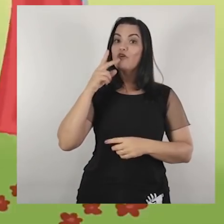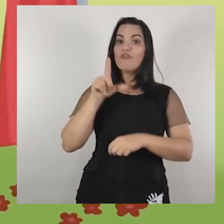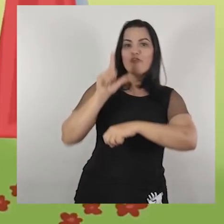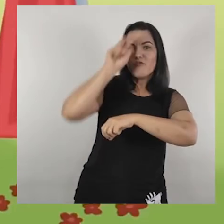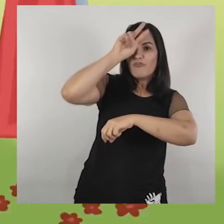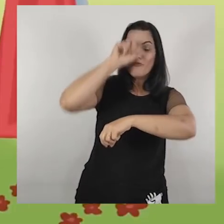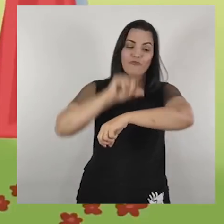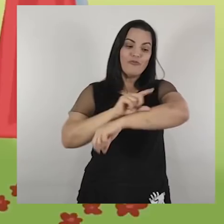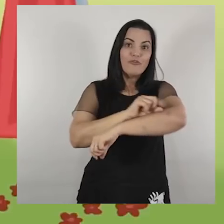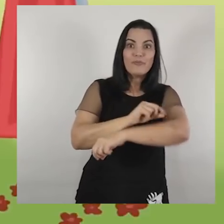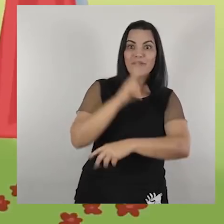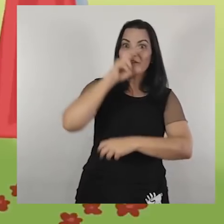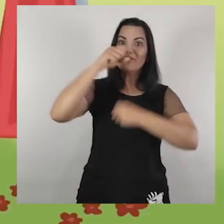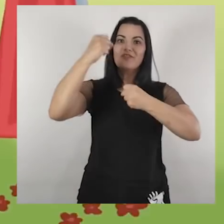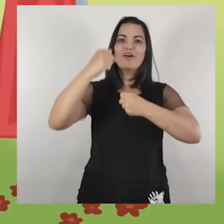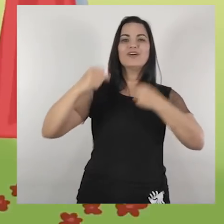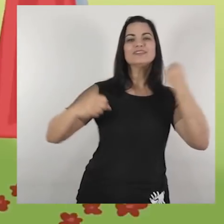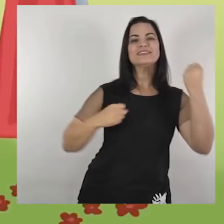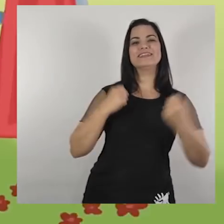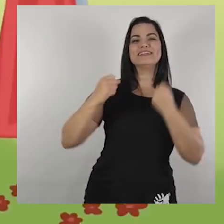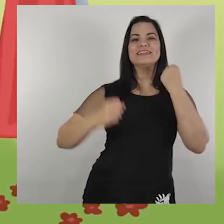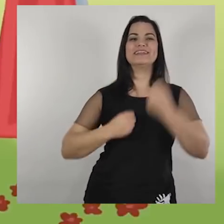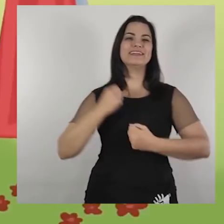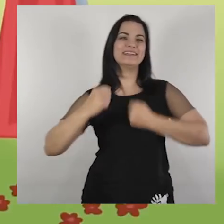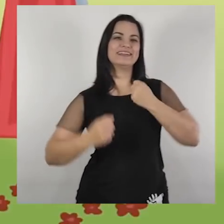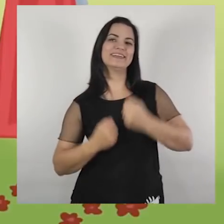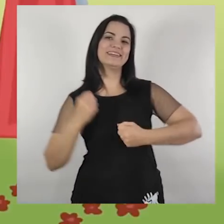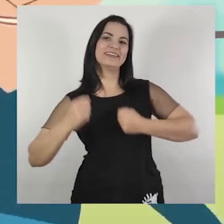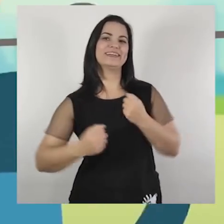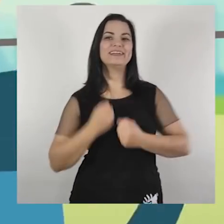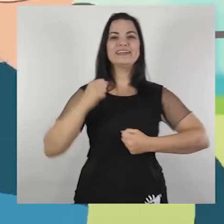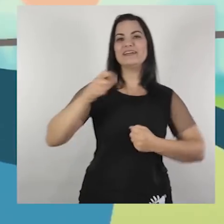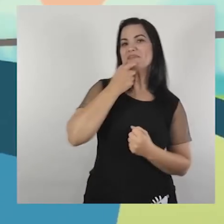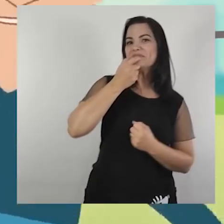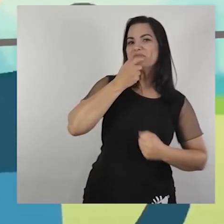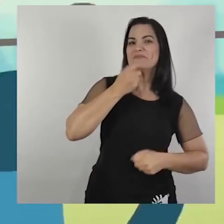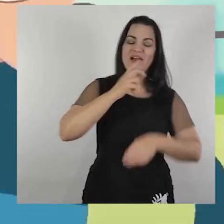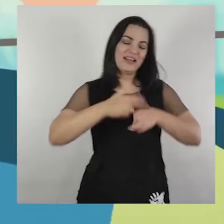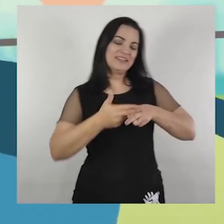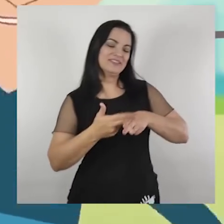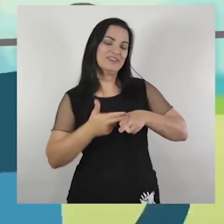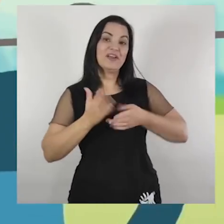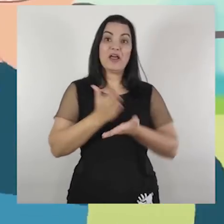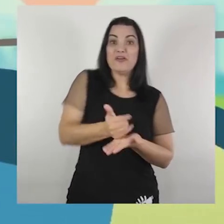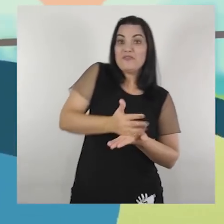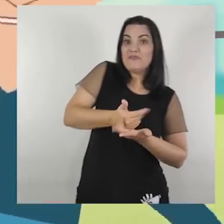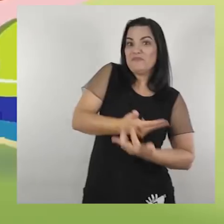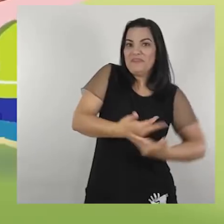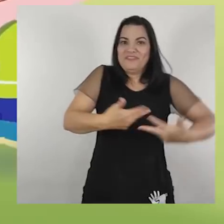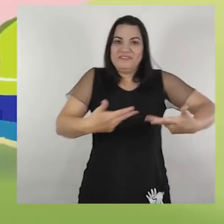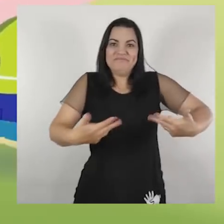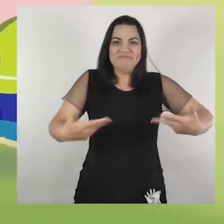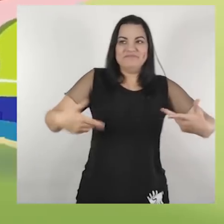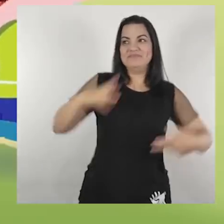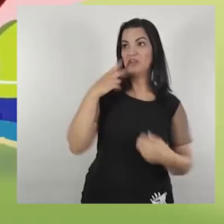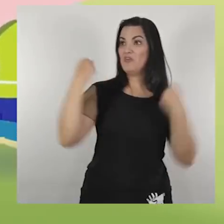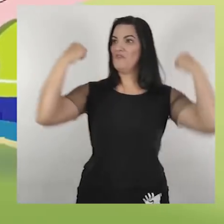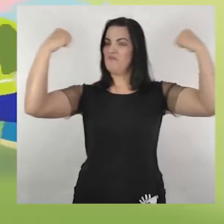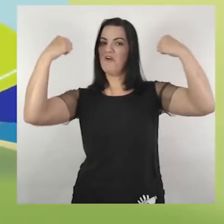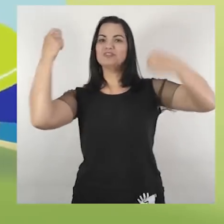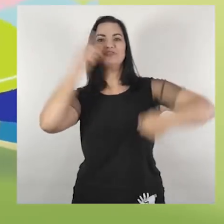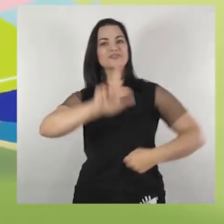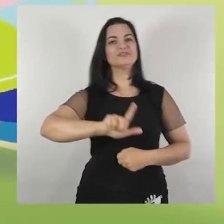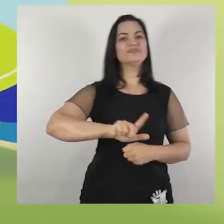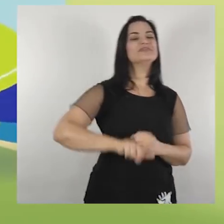Biscoito, crocante, bala, bolo, chocolatinho, pra ficar bem fortinho.